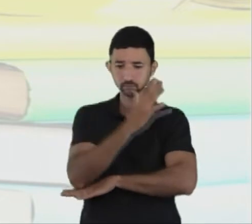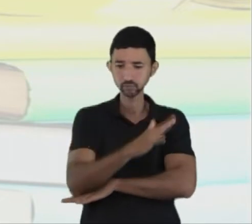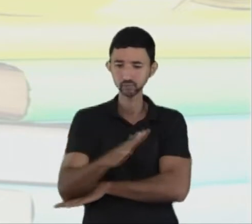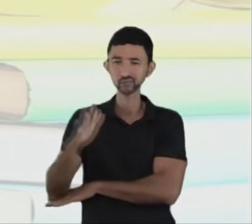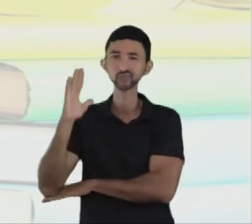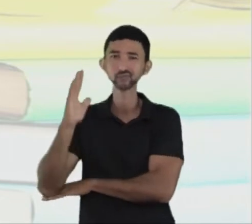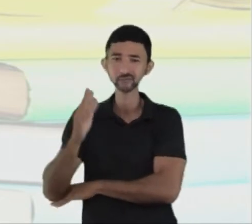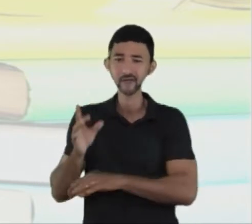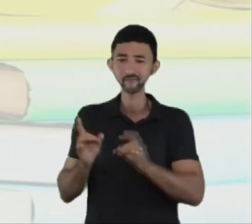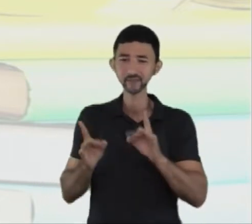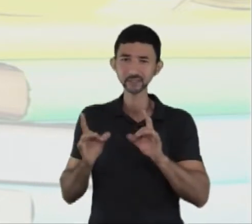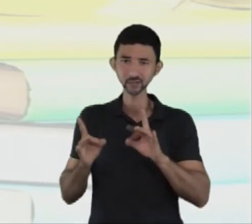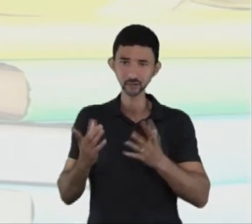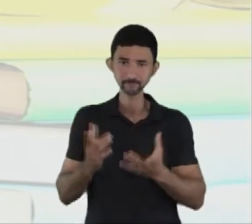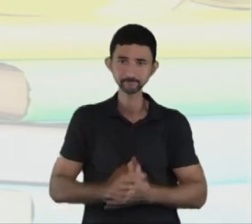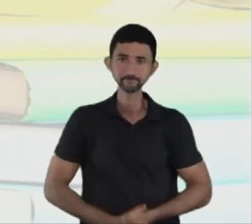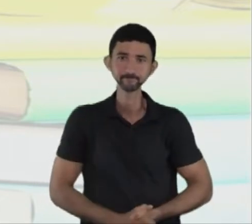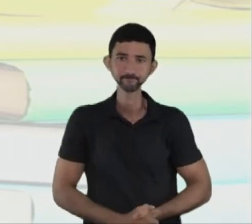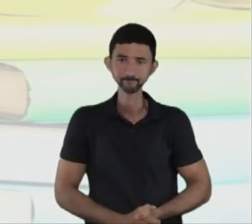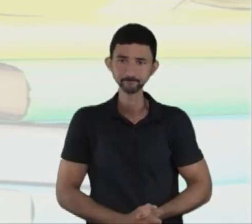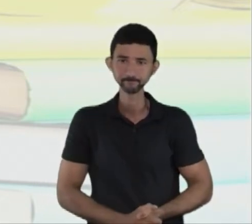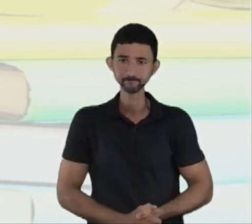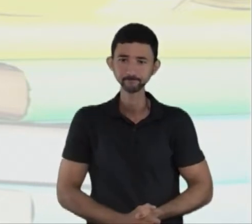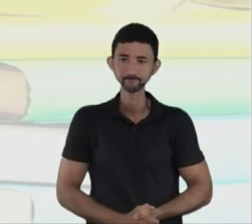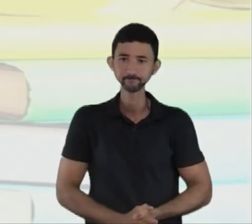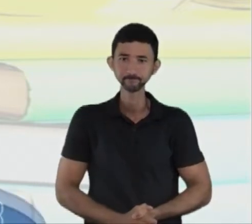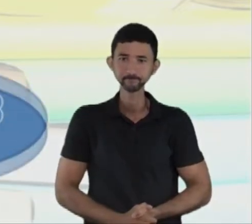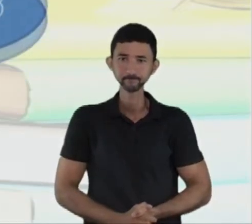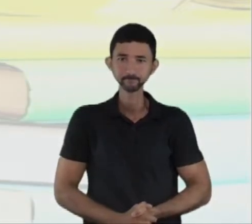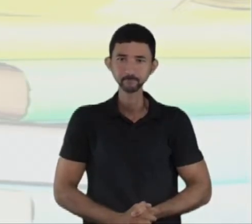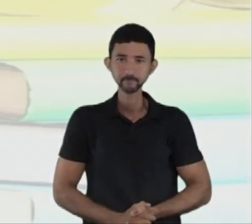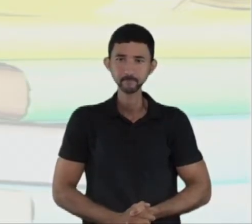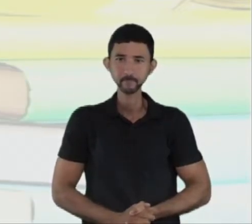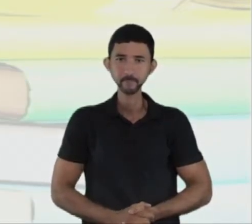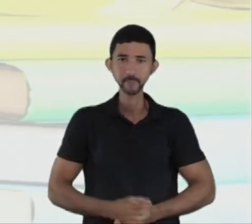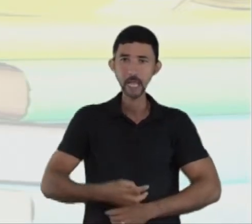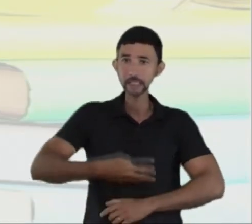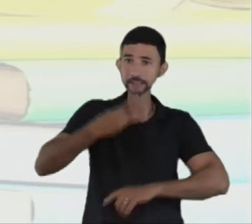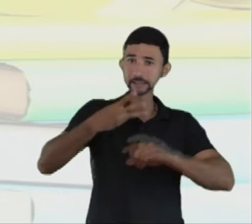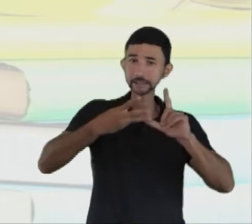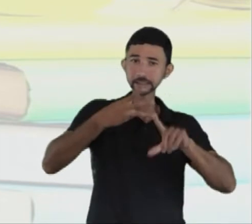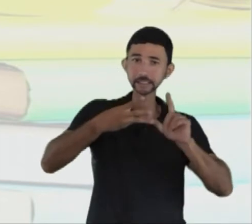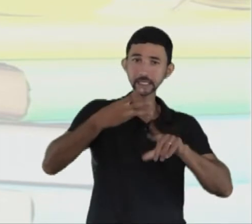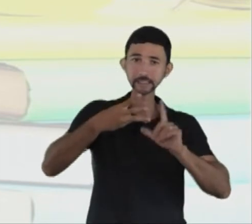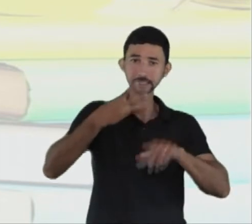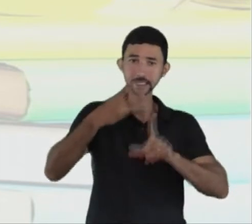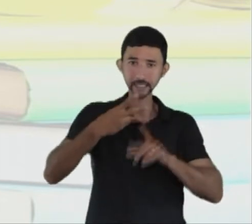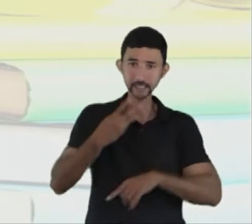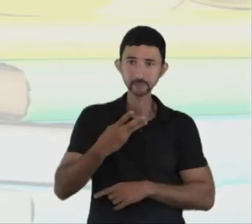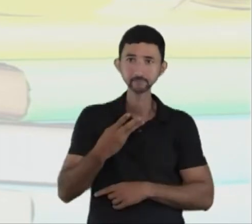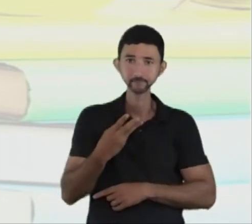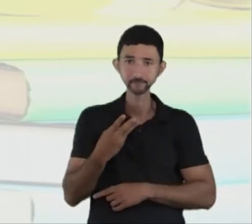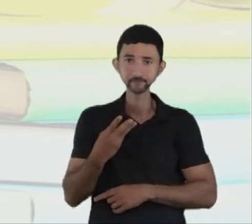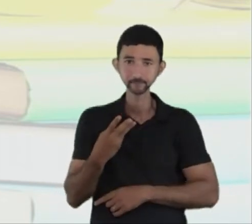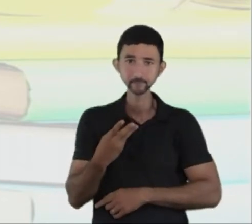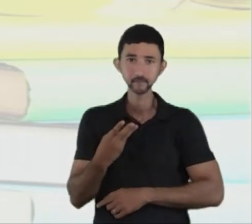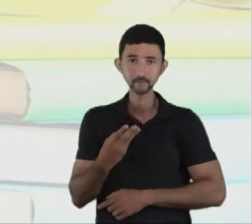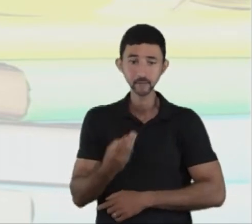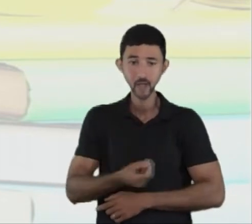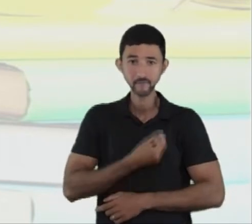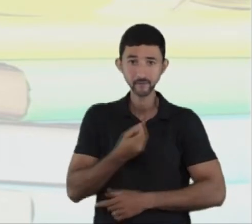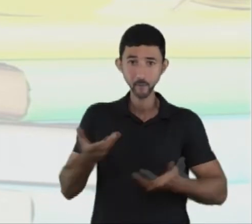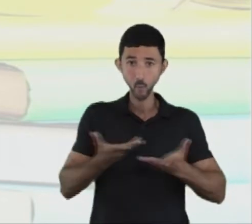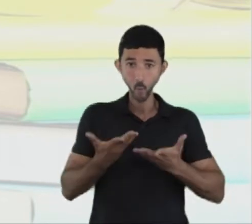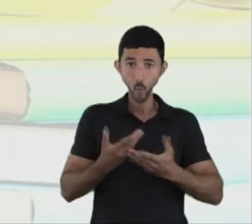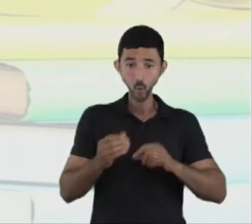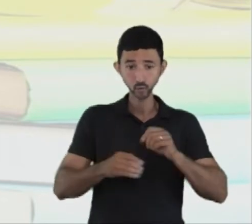ser comercializados, tá bom? E nessa terceira fase, que é o capitalismo financeiro, que é a fase que nós vivemos